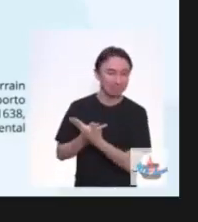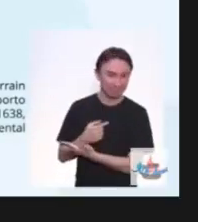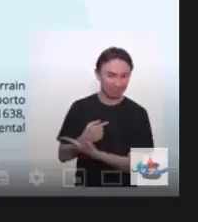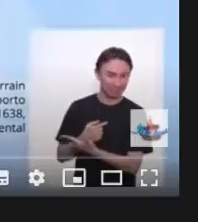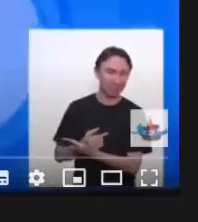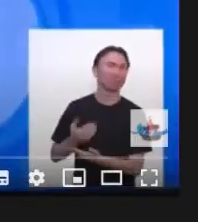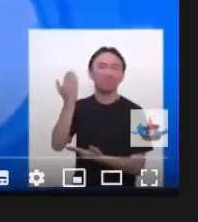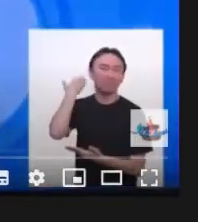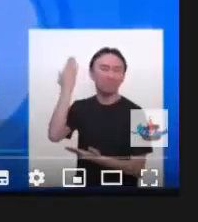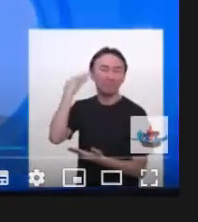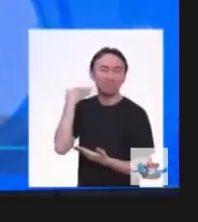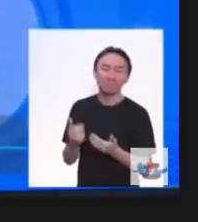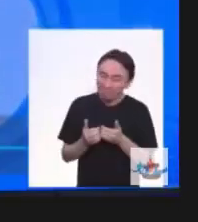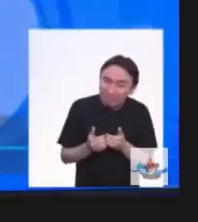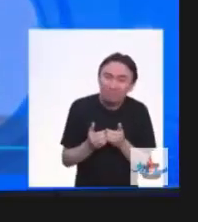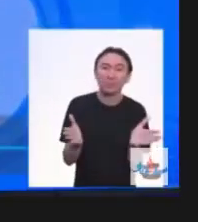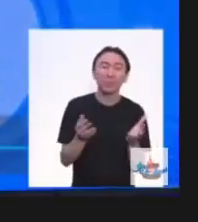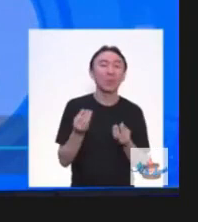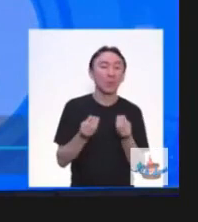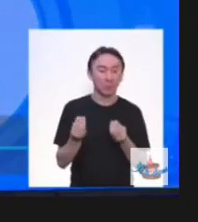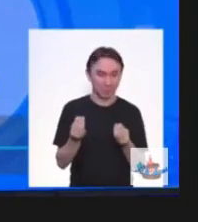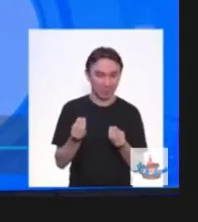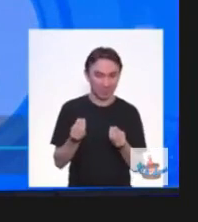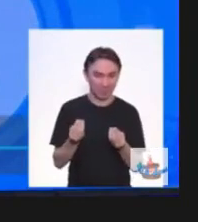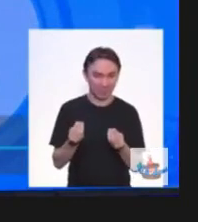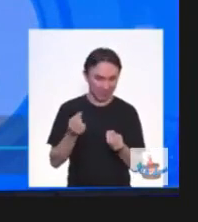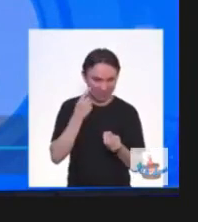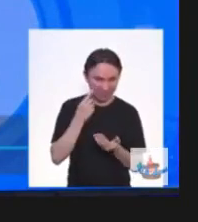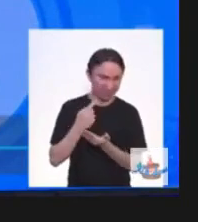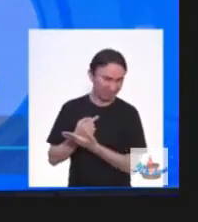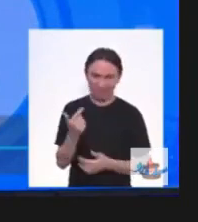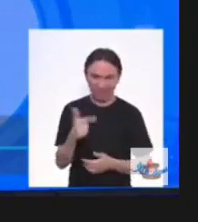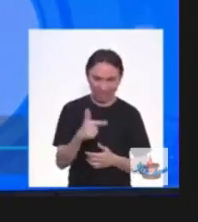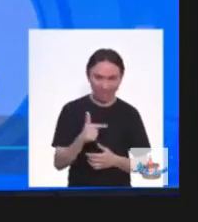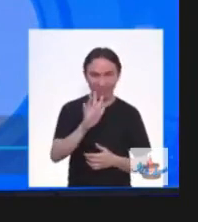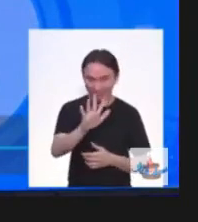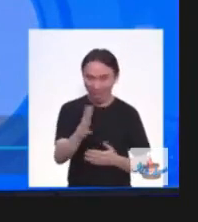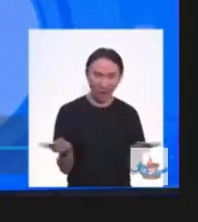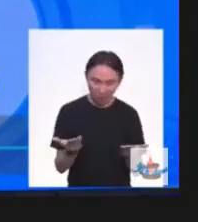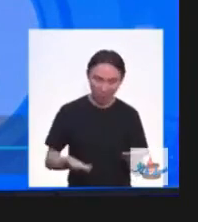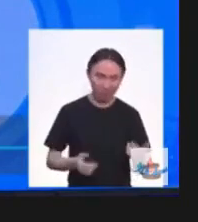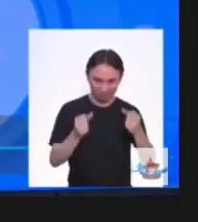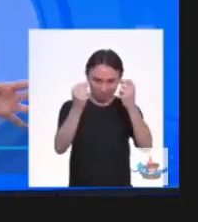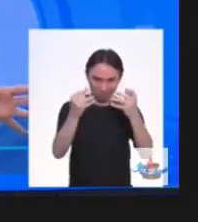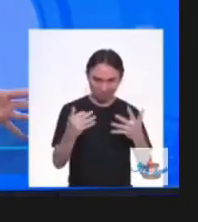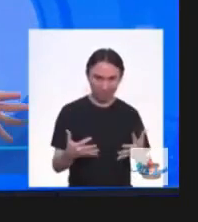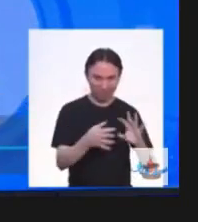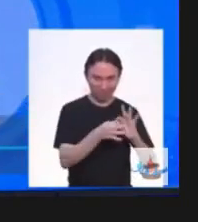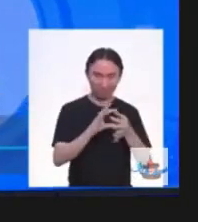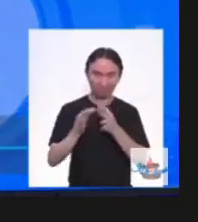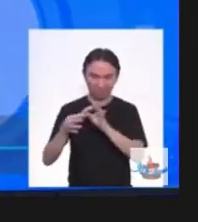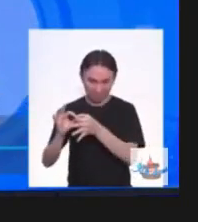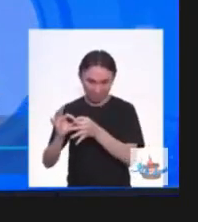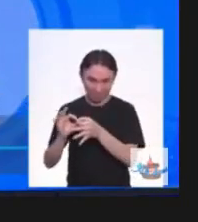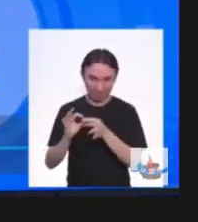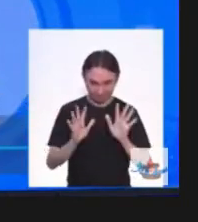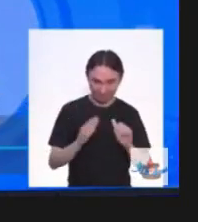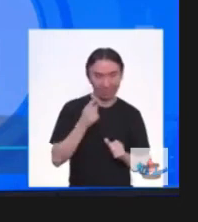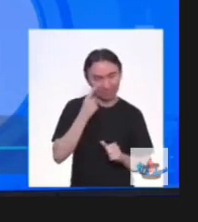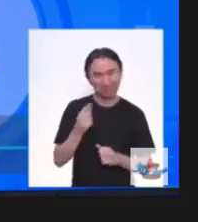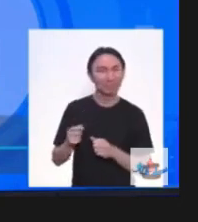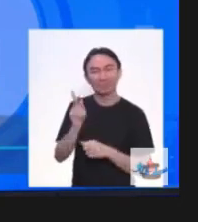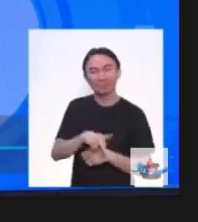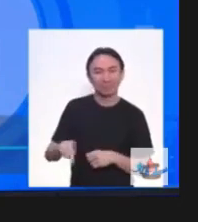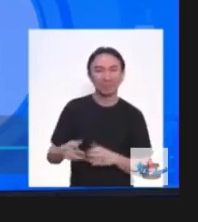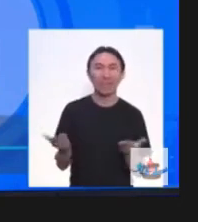o começo, né? O que causou aí... E eu vou registrando aqui do lado conforme ela fala. Vamos fazer essa apresentação, tá bem? A professora fica à vontade para falar acerca